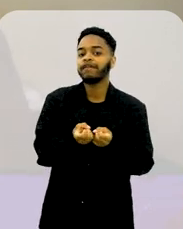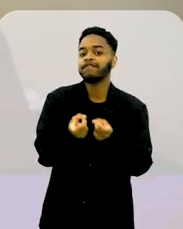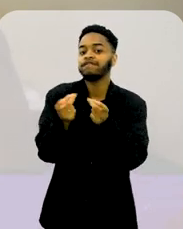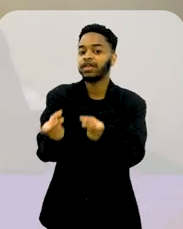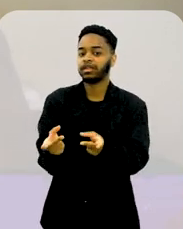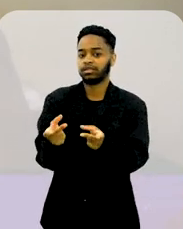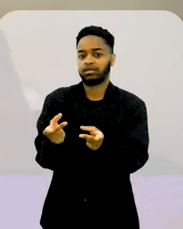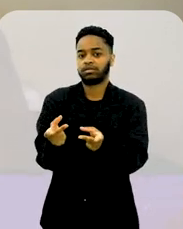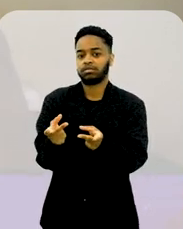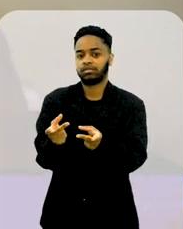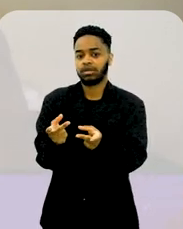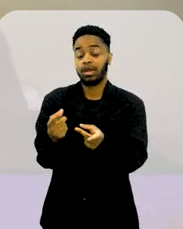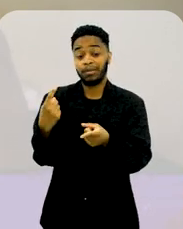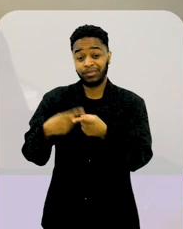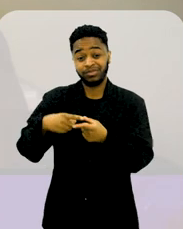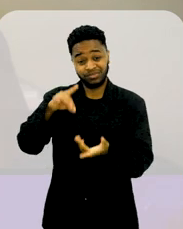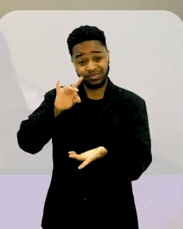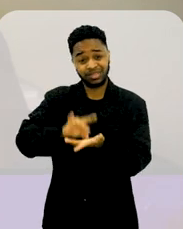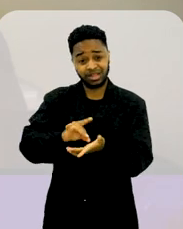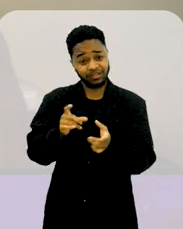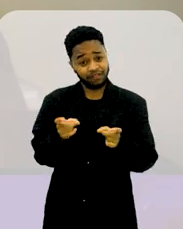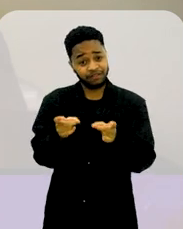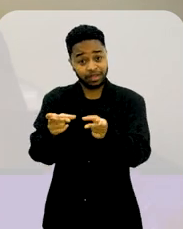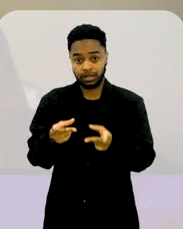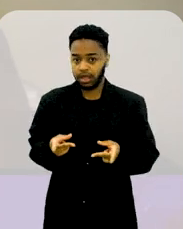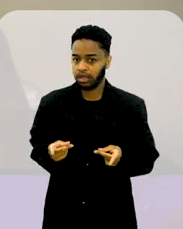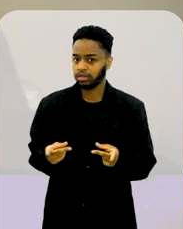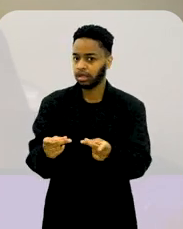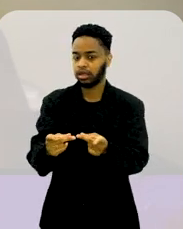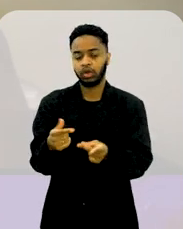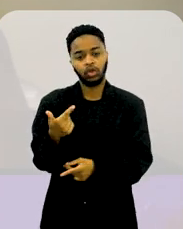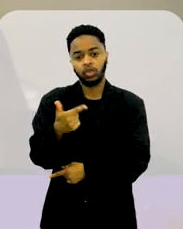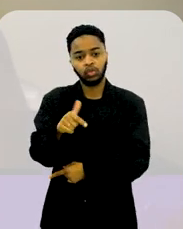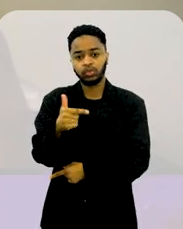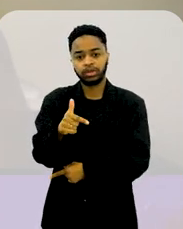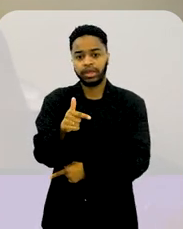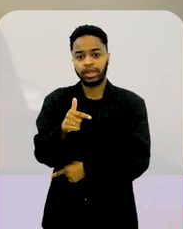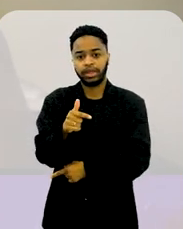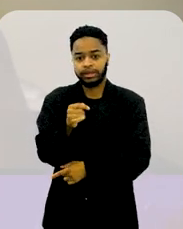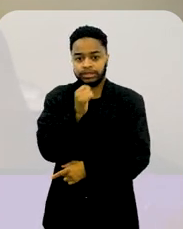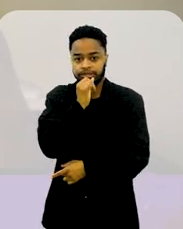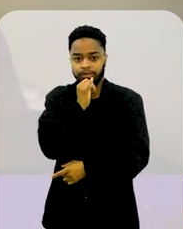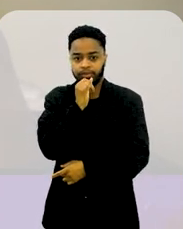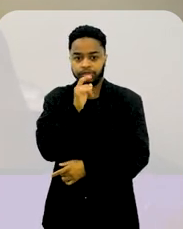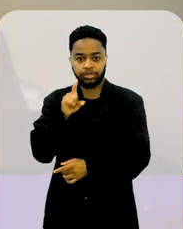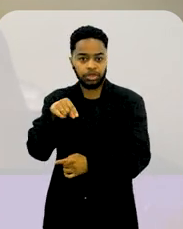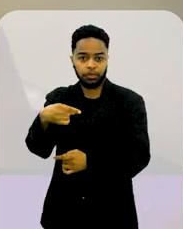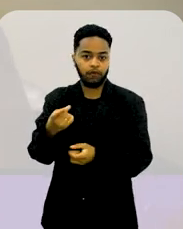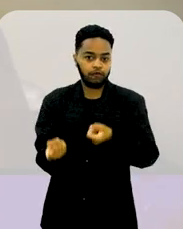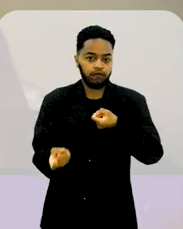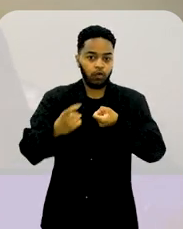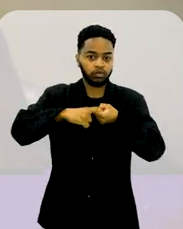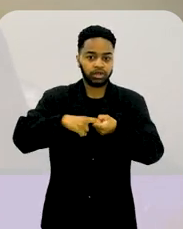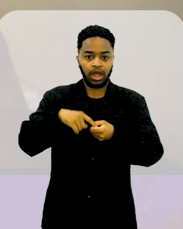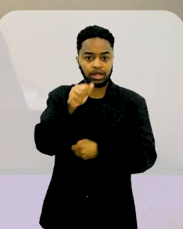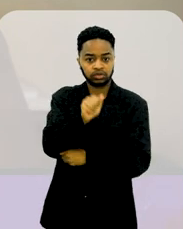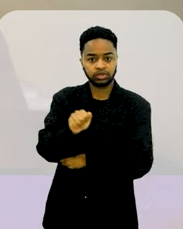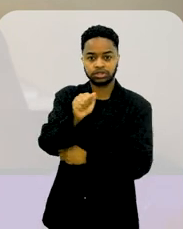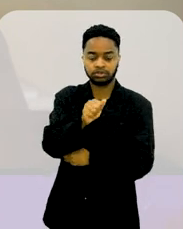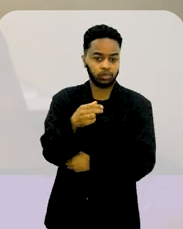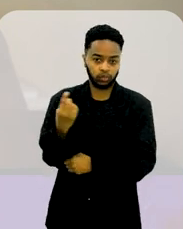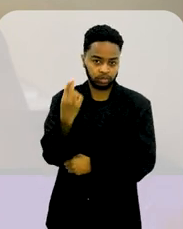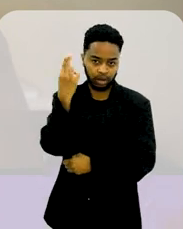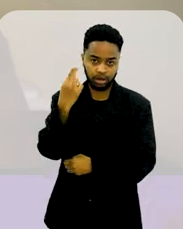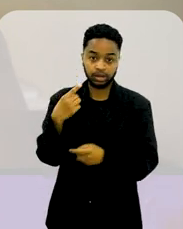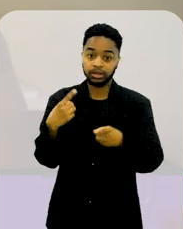o seu futebol porque é uma venda definitiva não existia a possibilidade do Vasco voltar a ser associativo o